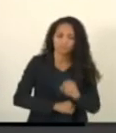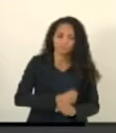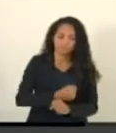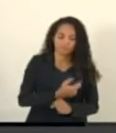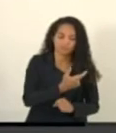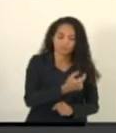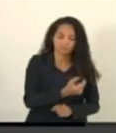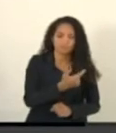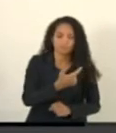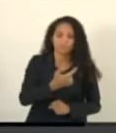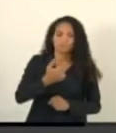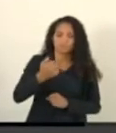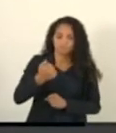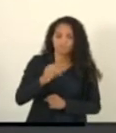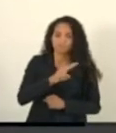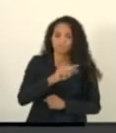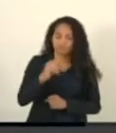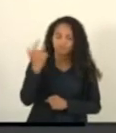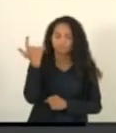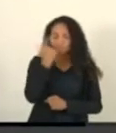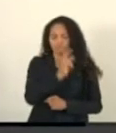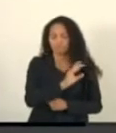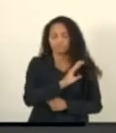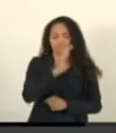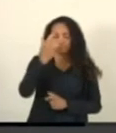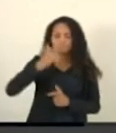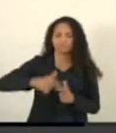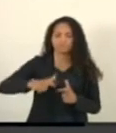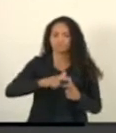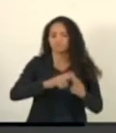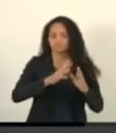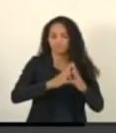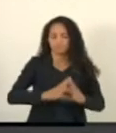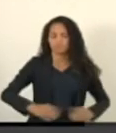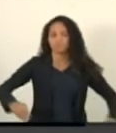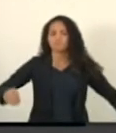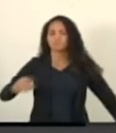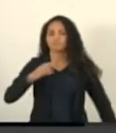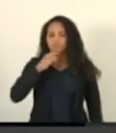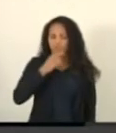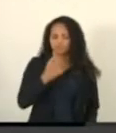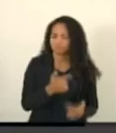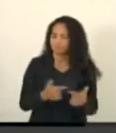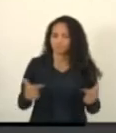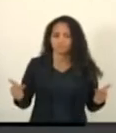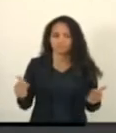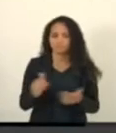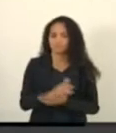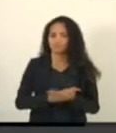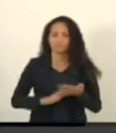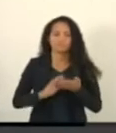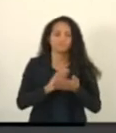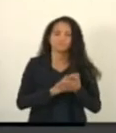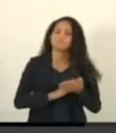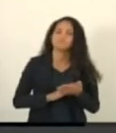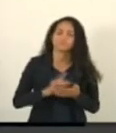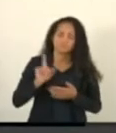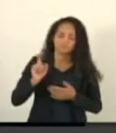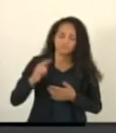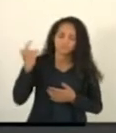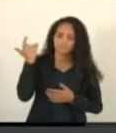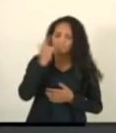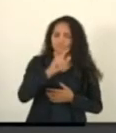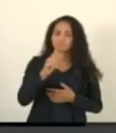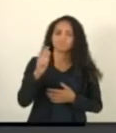ainda no ano de 2021. E nós não temos dúvida nenhuma que vai ser uma grande